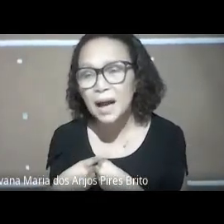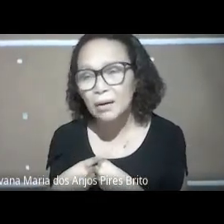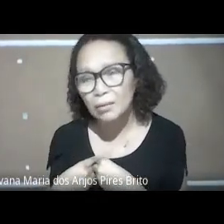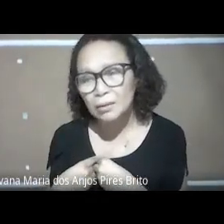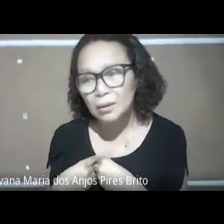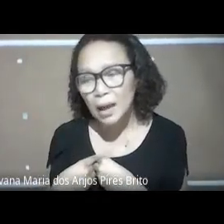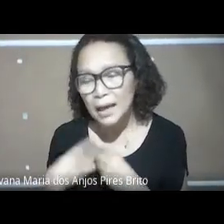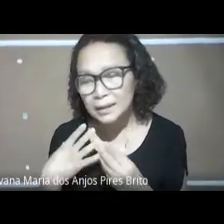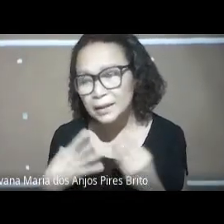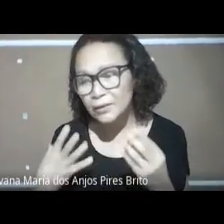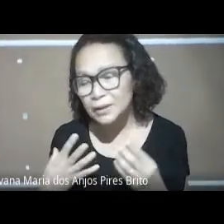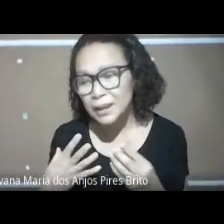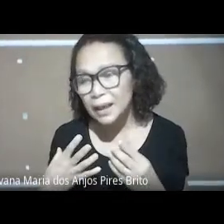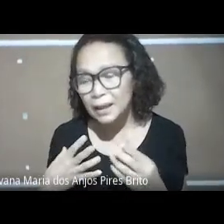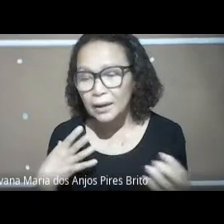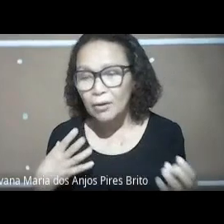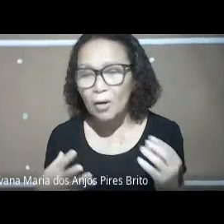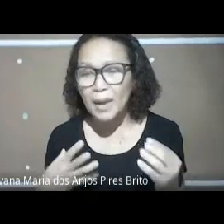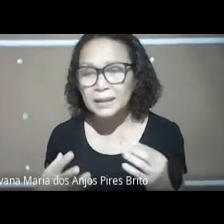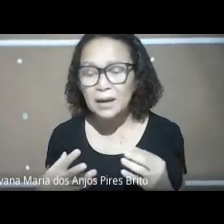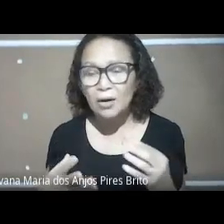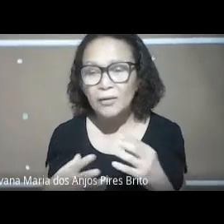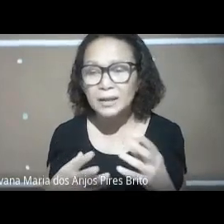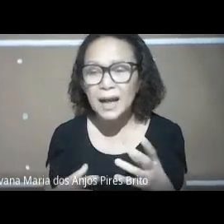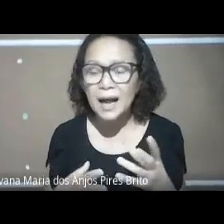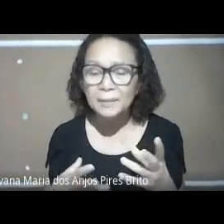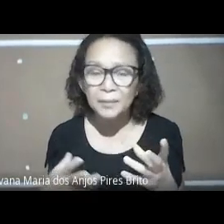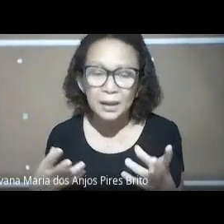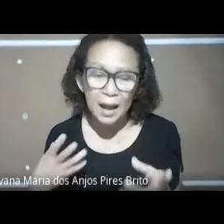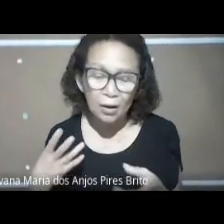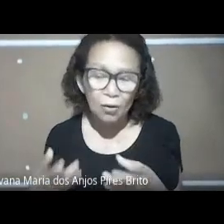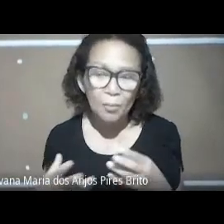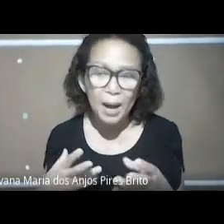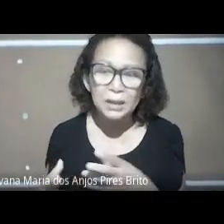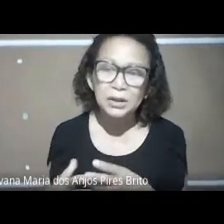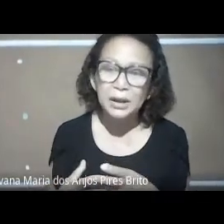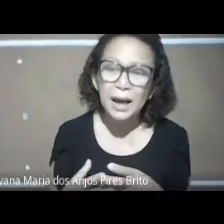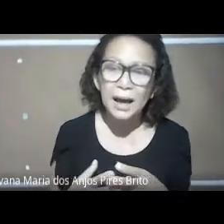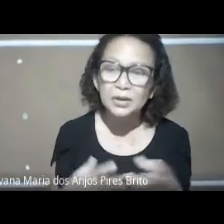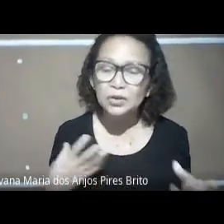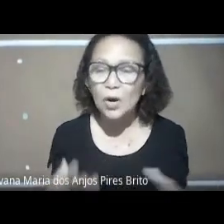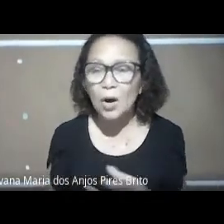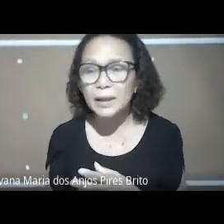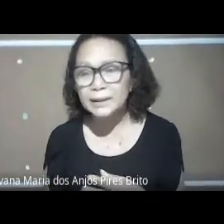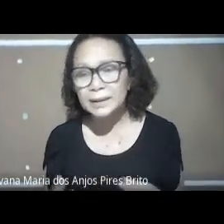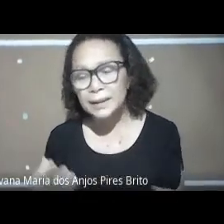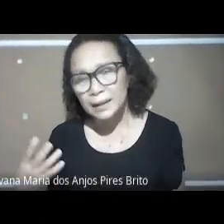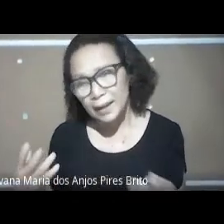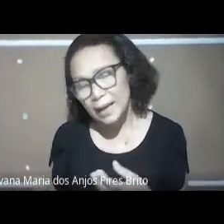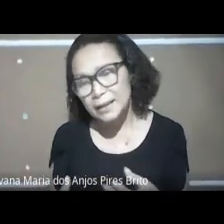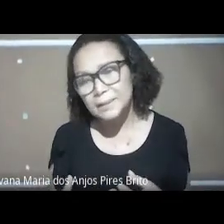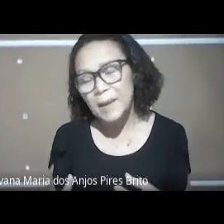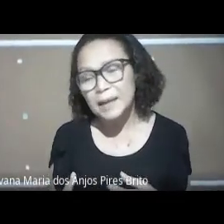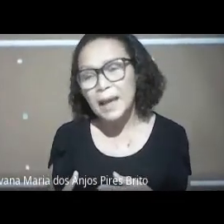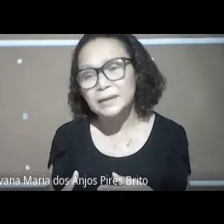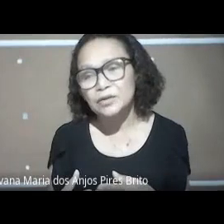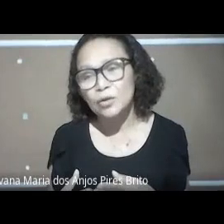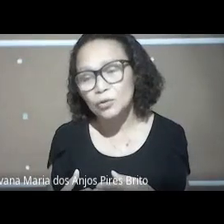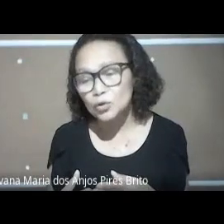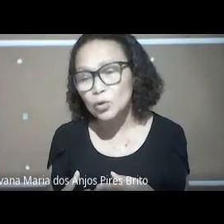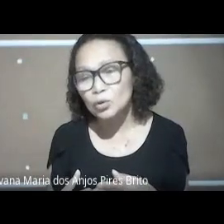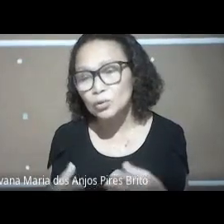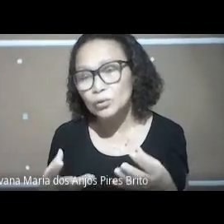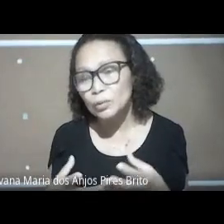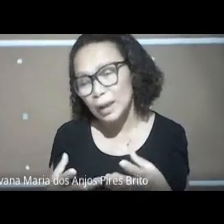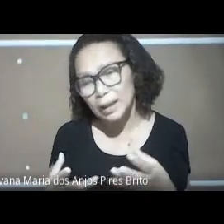esse sinal. Assim que você começa a conversar, a compartilhar histórias, né, e experiências